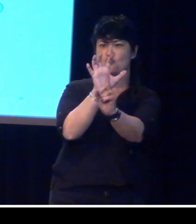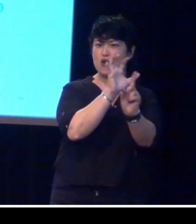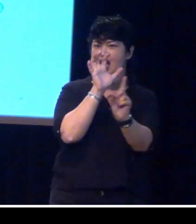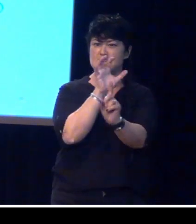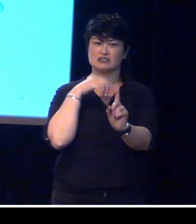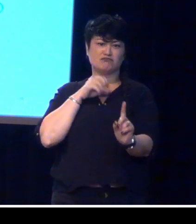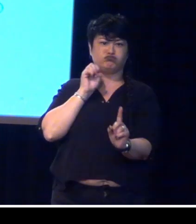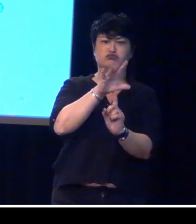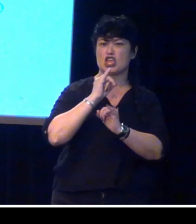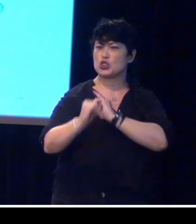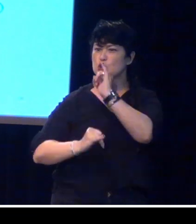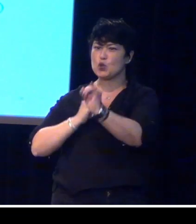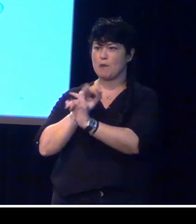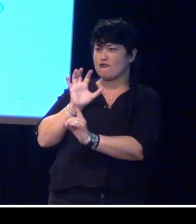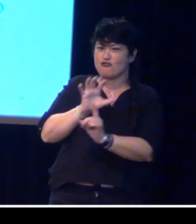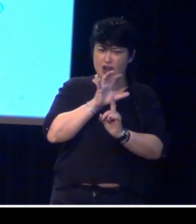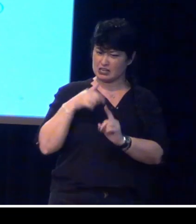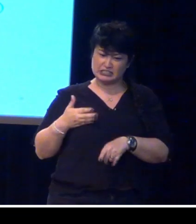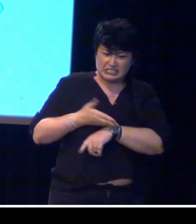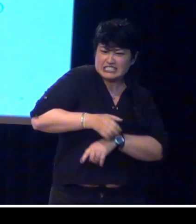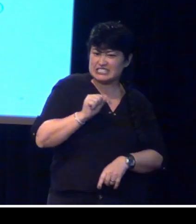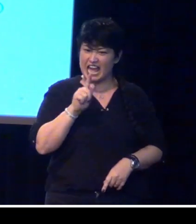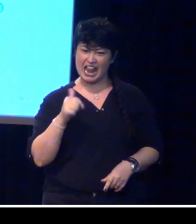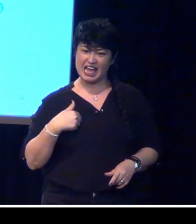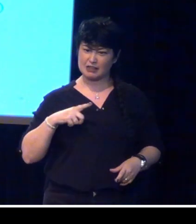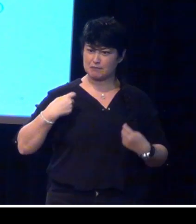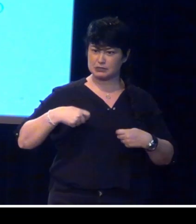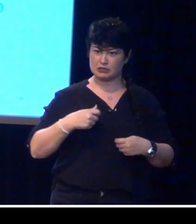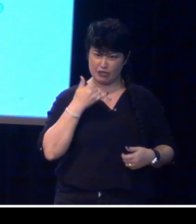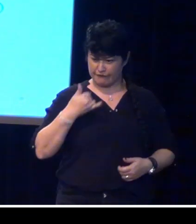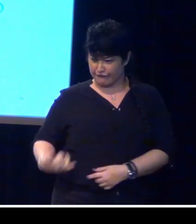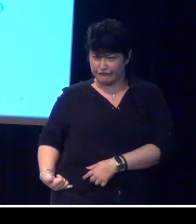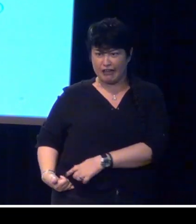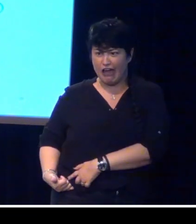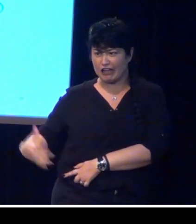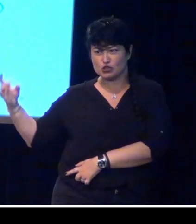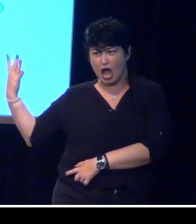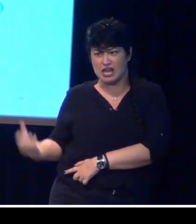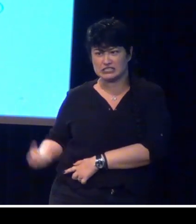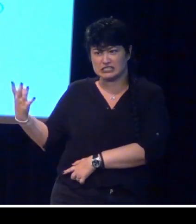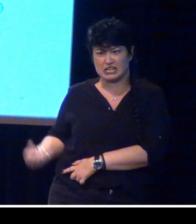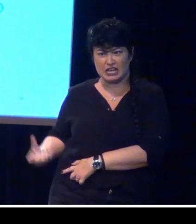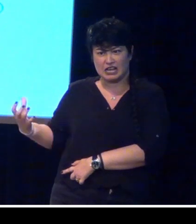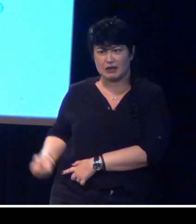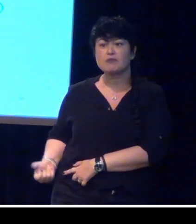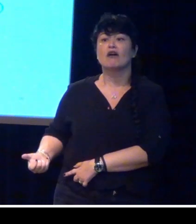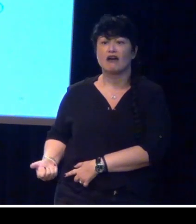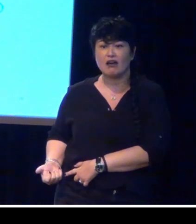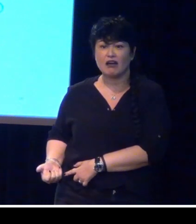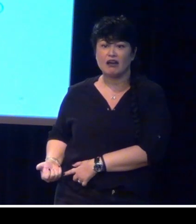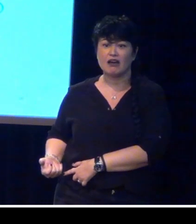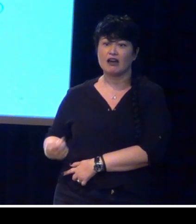influencer, um influenciador no YouTube, ele chega na sala de aula, ele tem que ficar só recebendo? E como que a